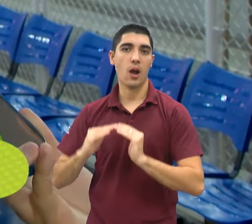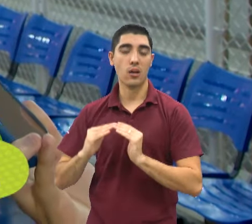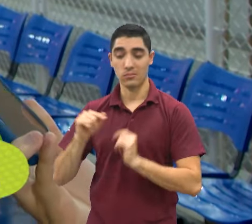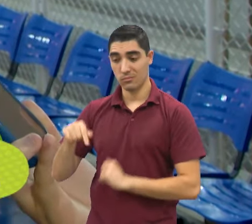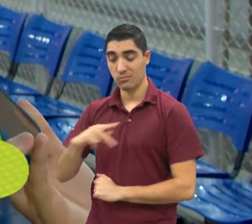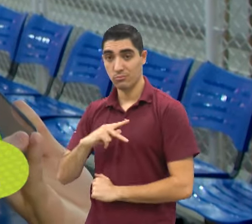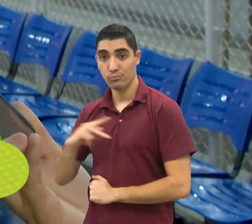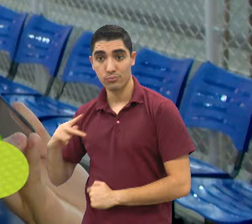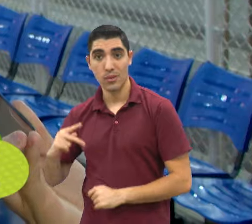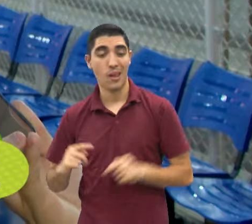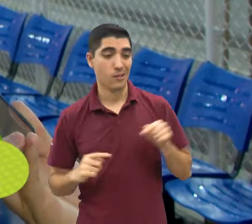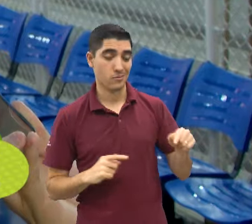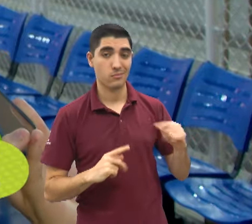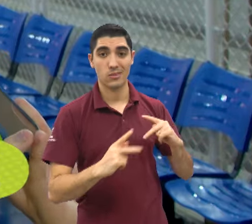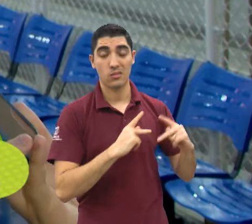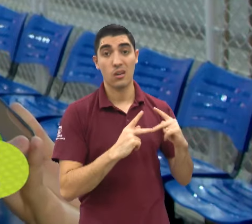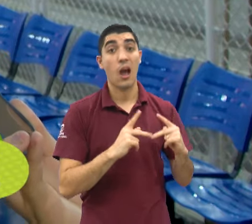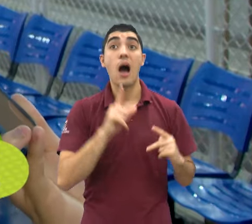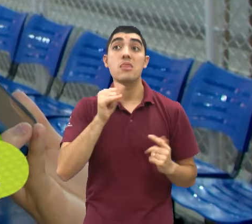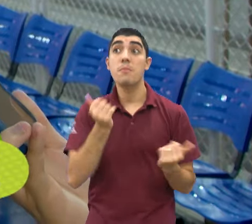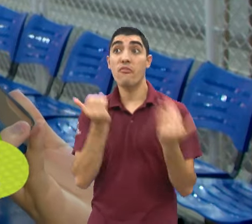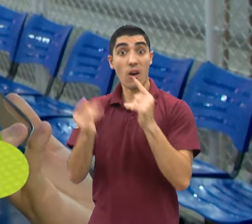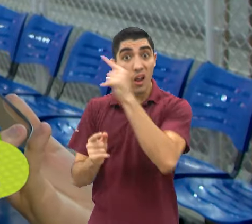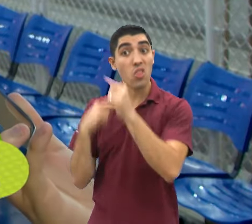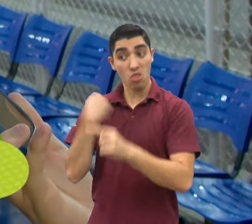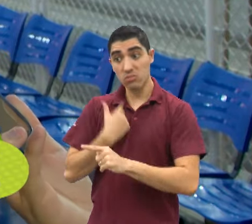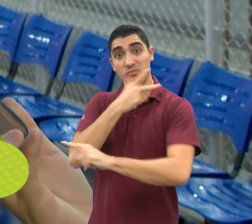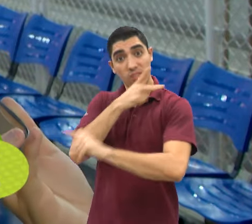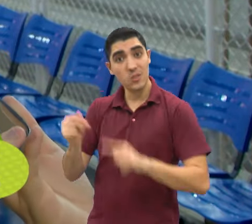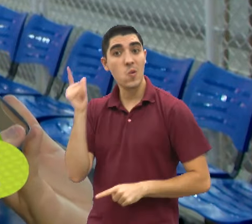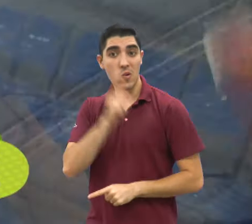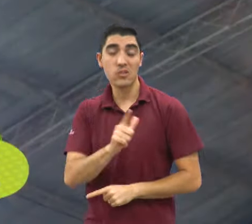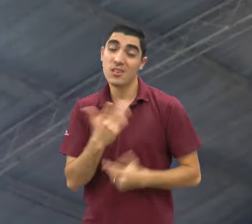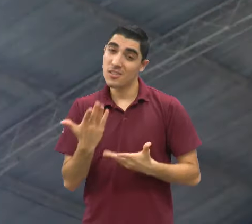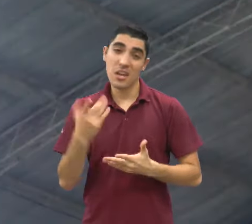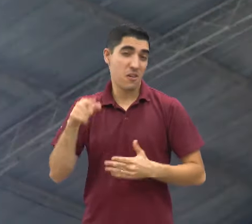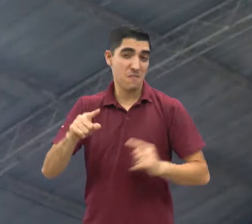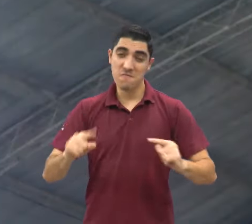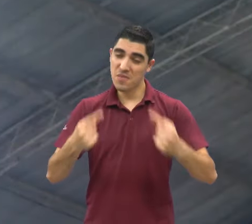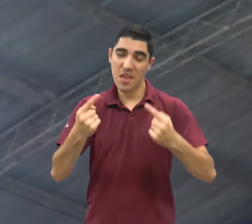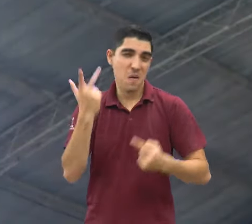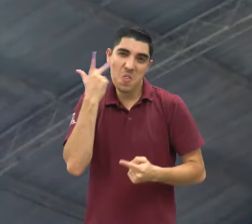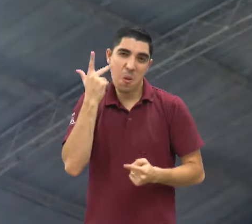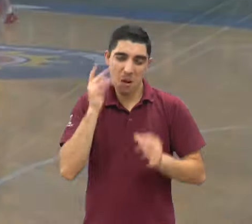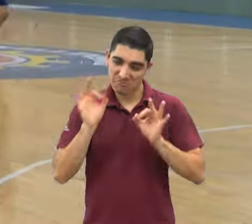foi lá e ganhou lá dentro. Então, playoff, enquanto não termina, tudo pode acontecer.